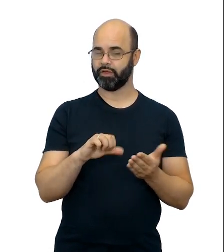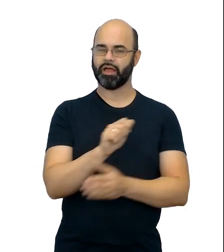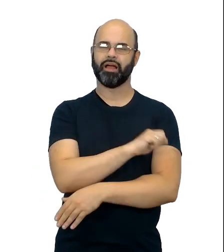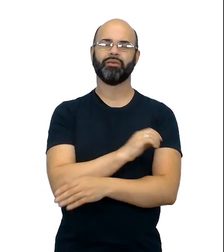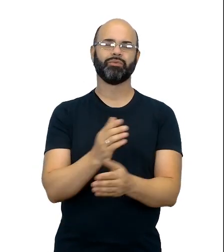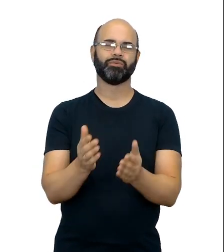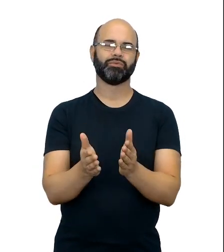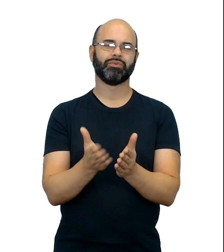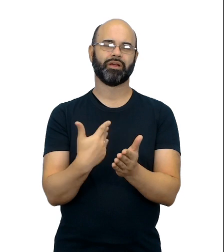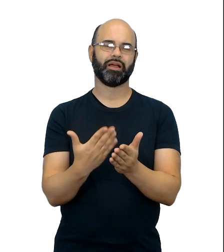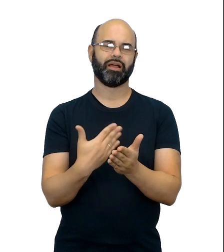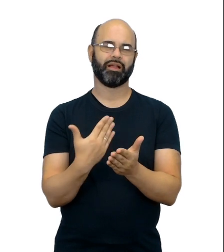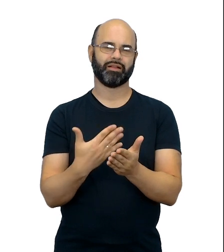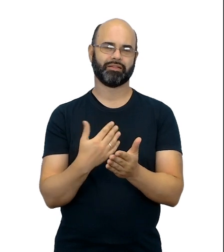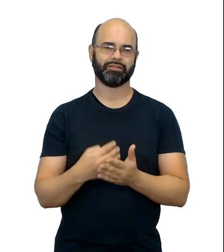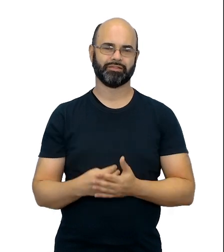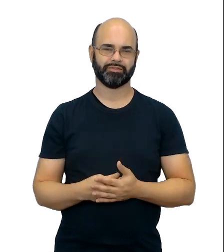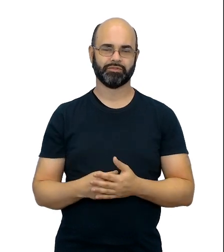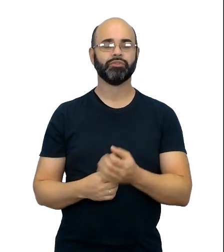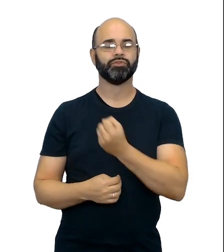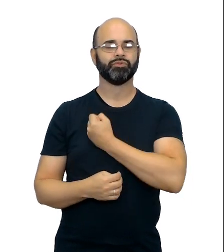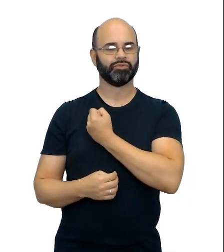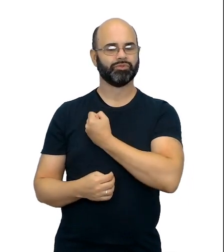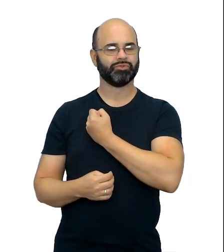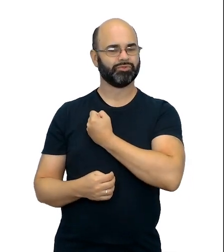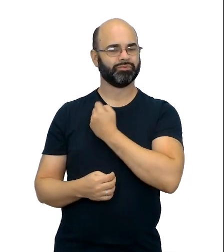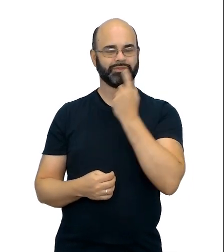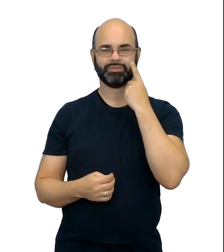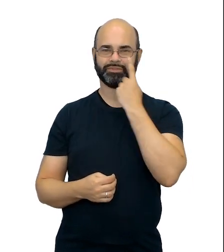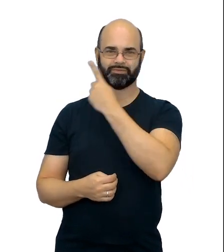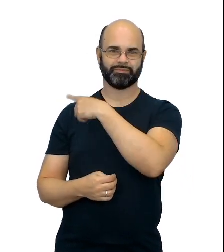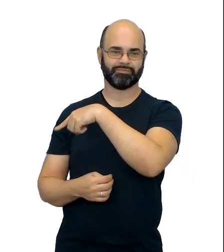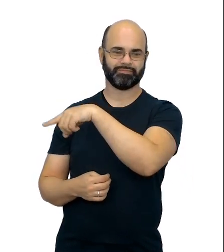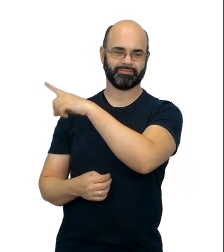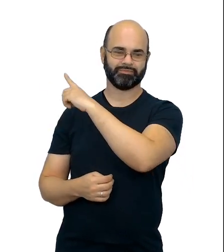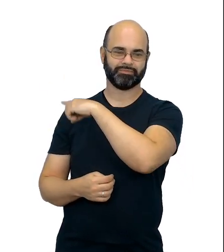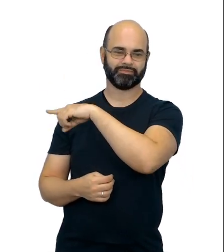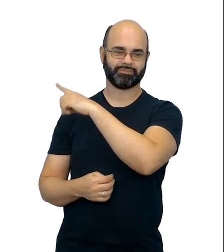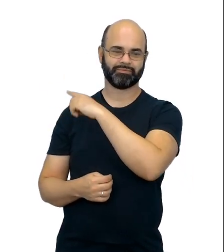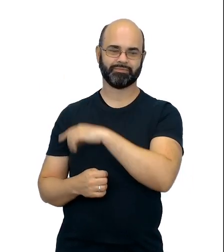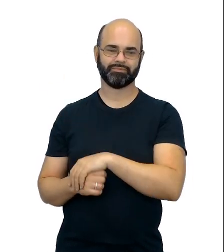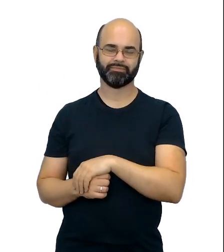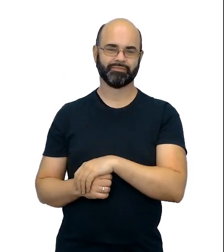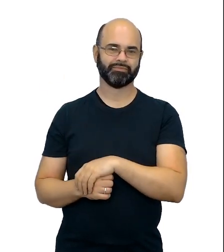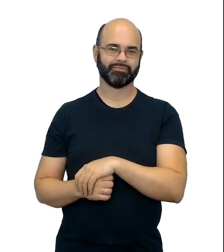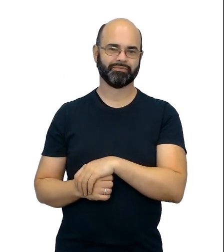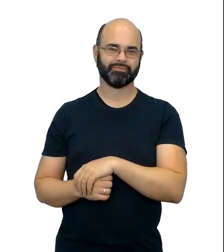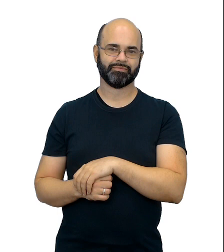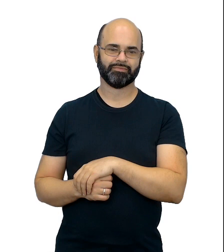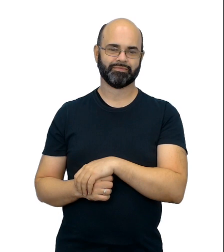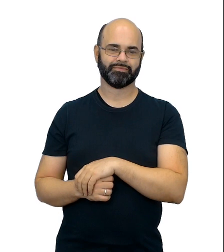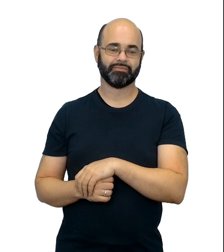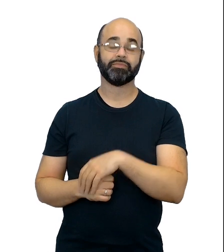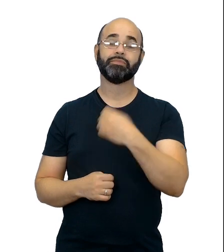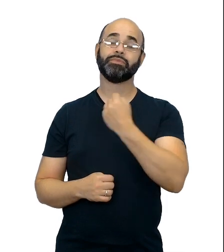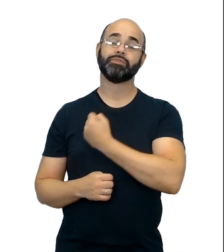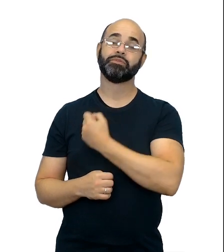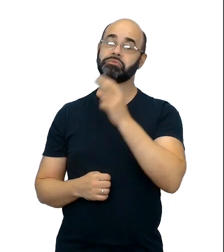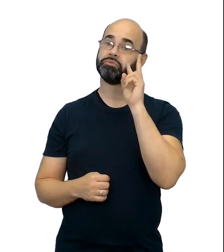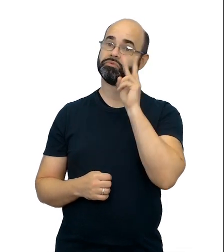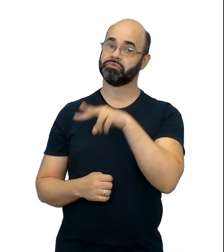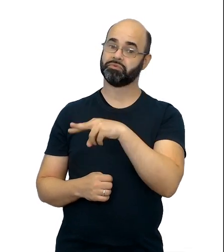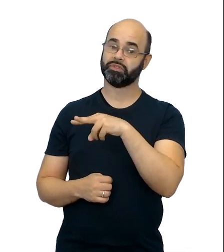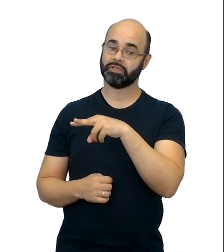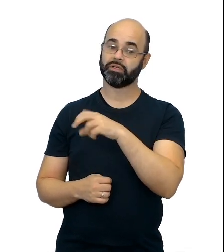gente tem alguns números, né, escritos, e a gente tem que dizer se ele é um número